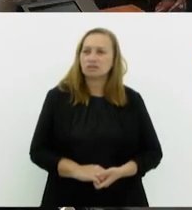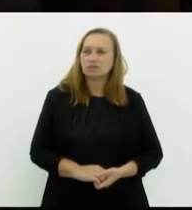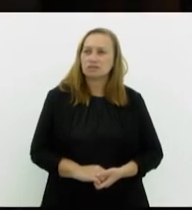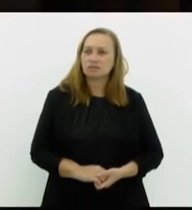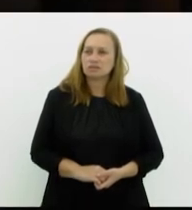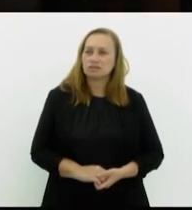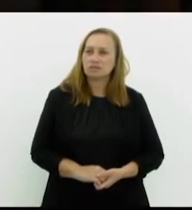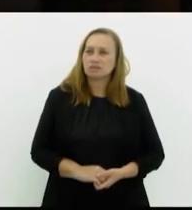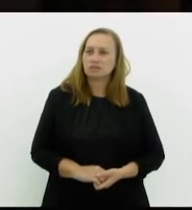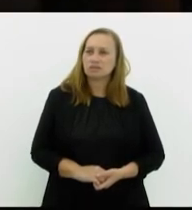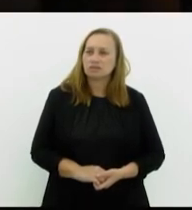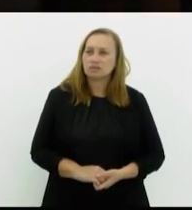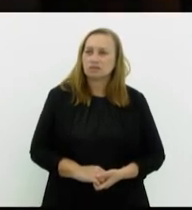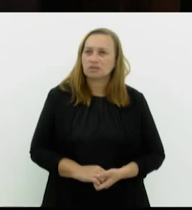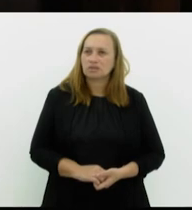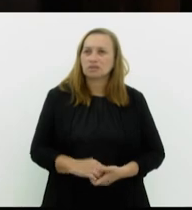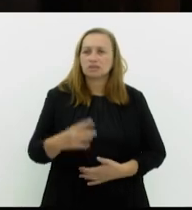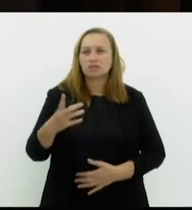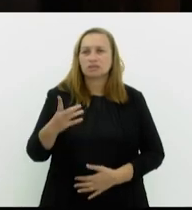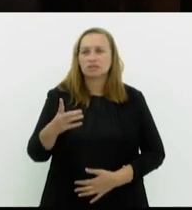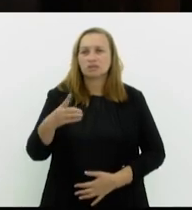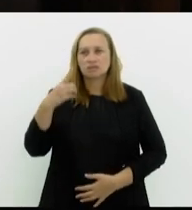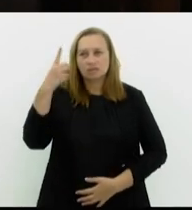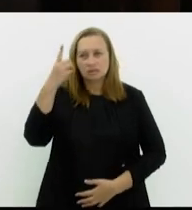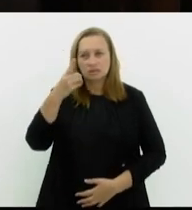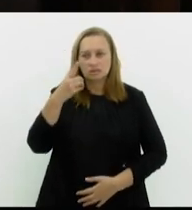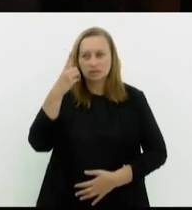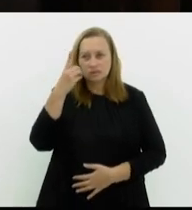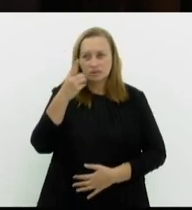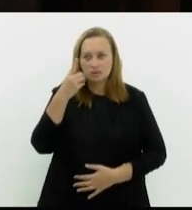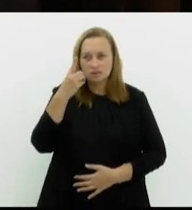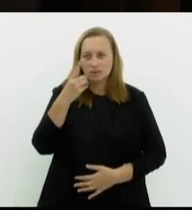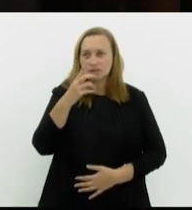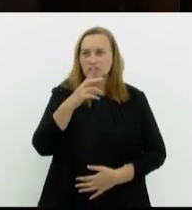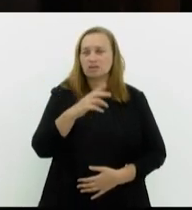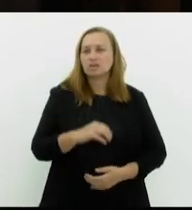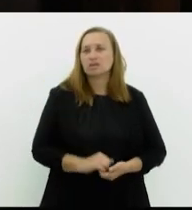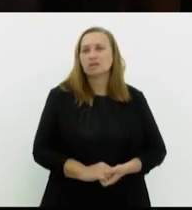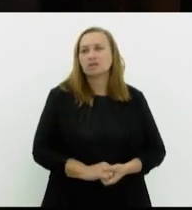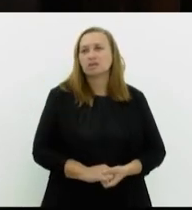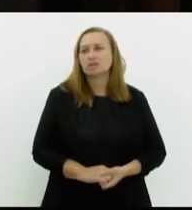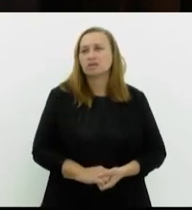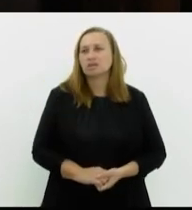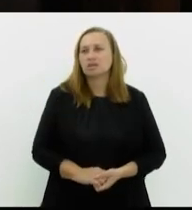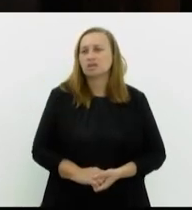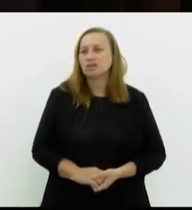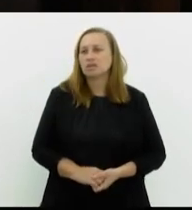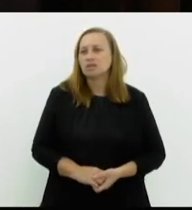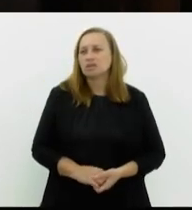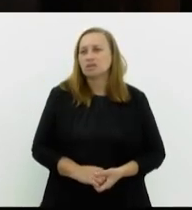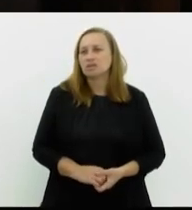Grande Amorim,